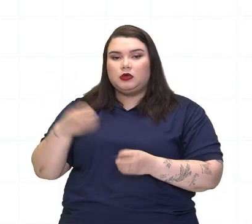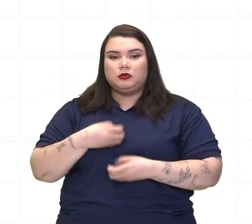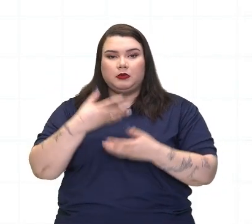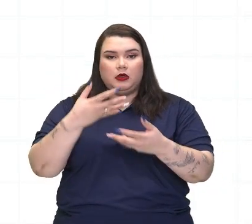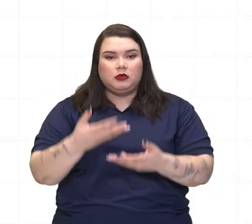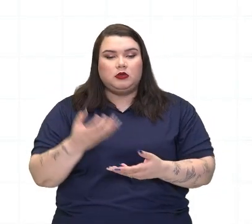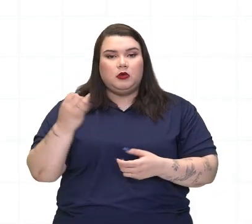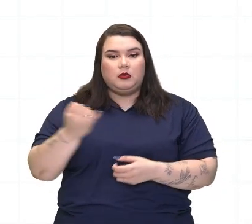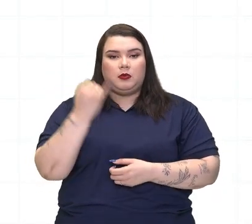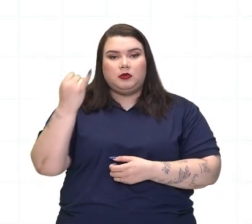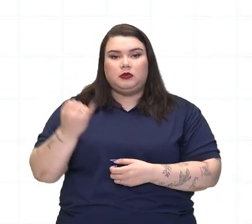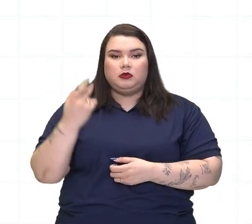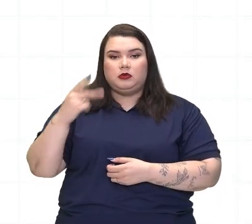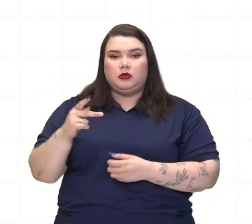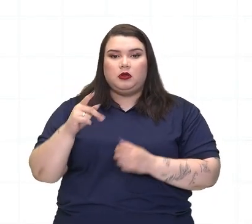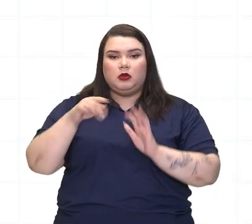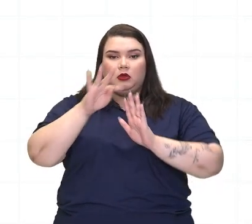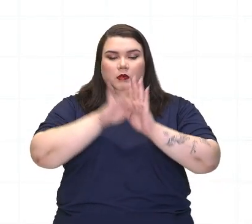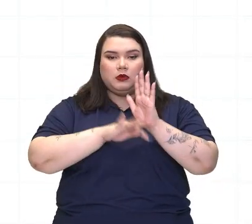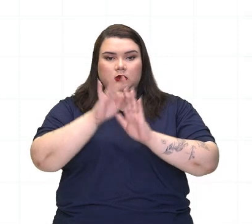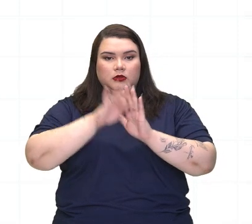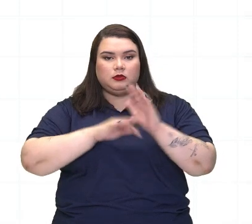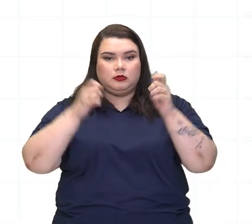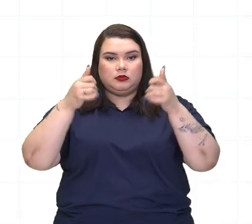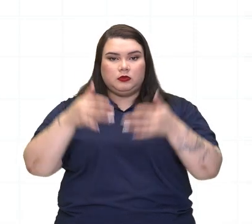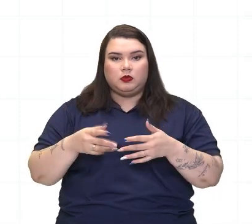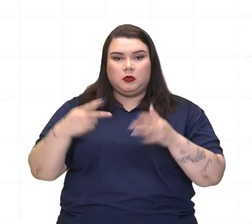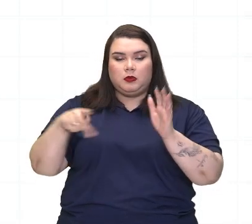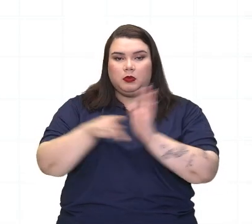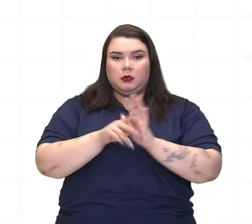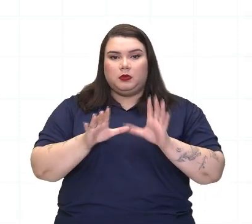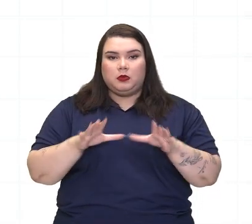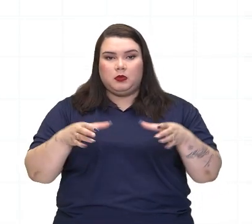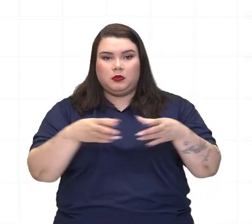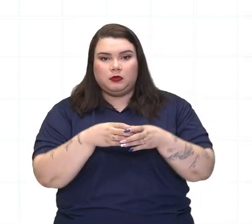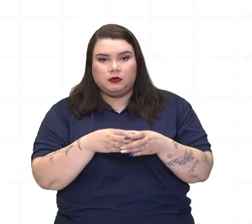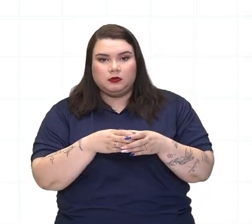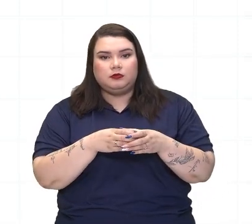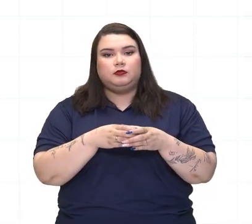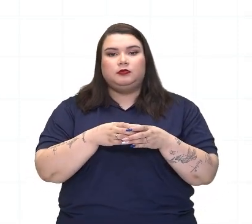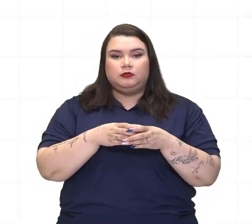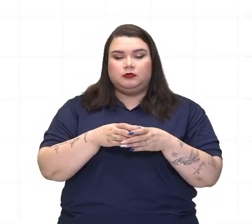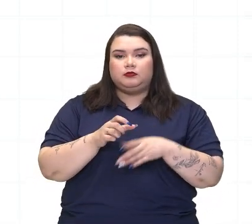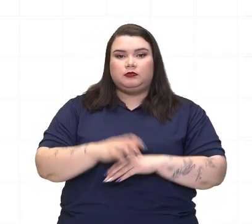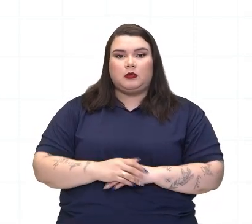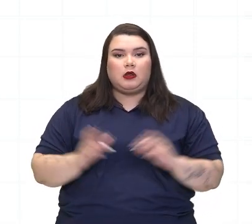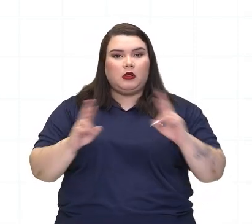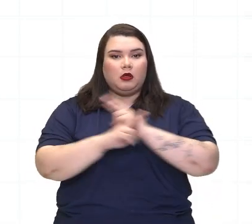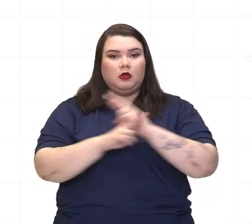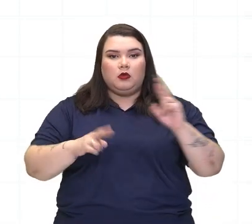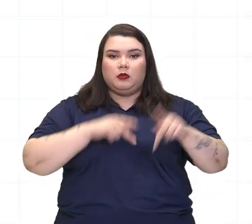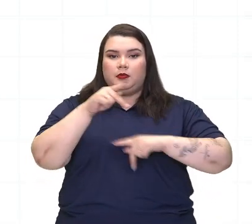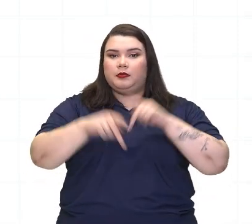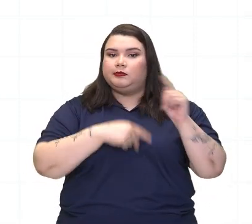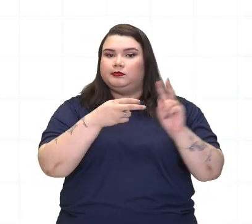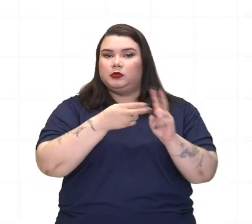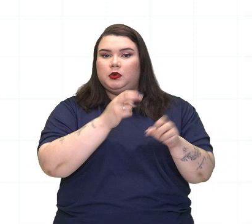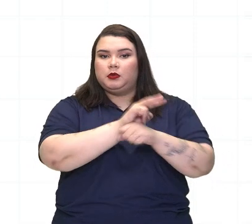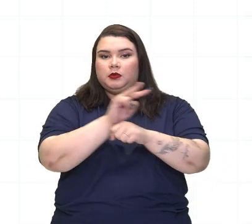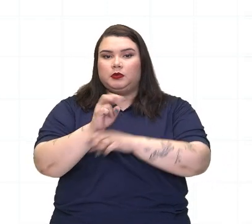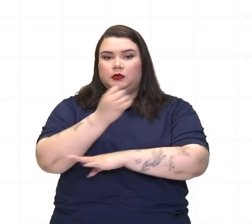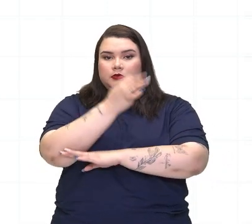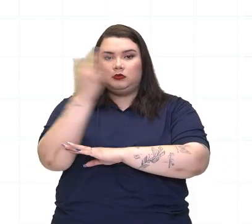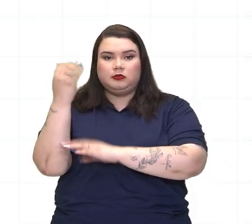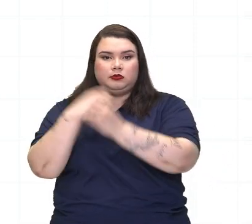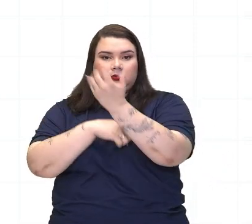importante trazer, principalmente nesse tipo de matéria, a fala dos grupos para se sentirem representados. A relação entre os povos indígenas, a preservação do